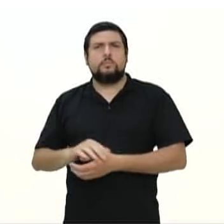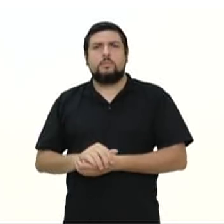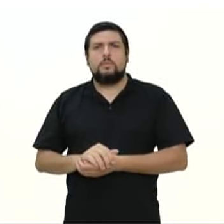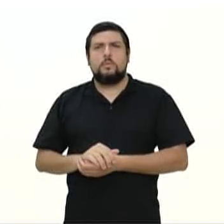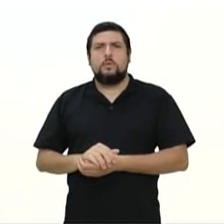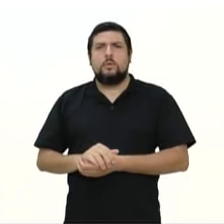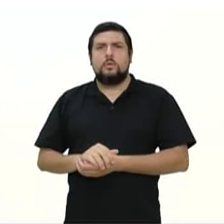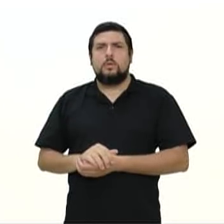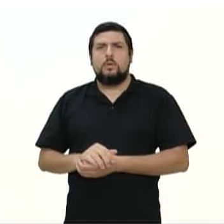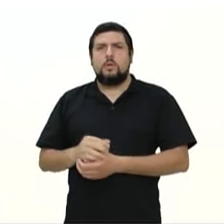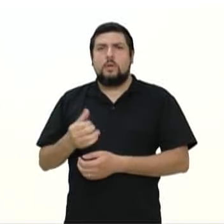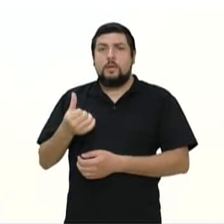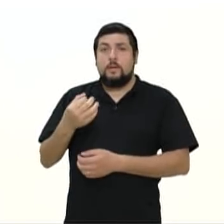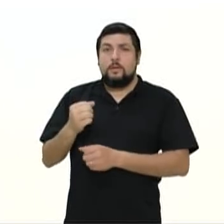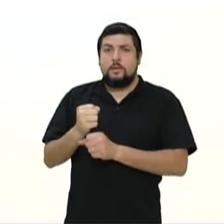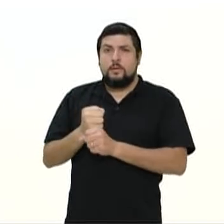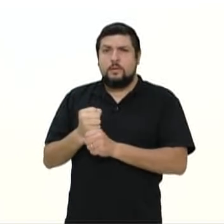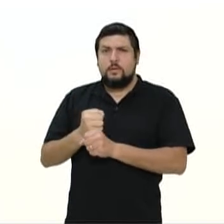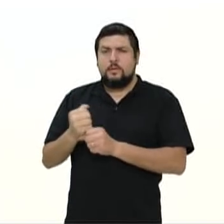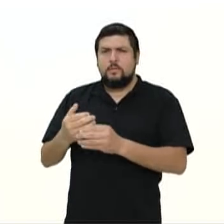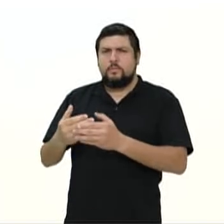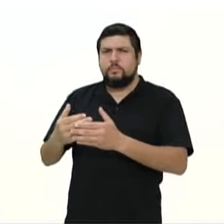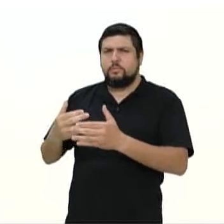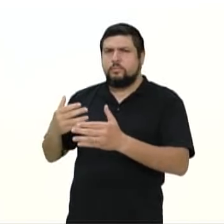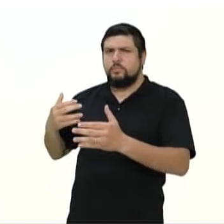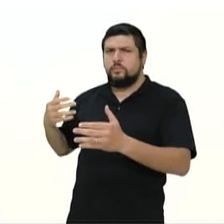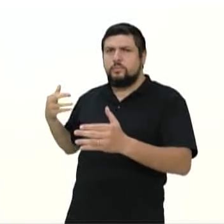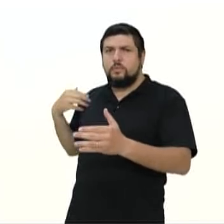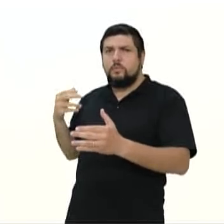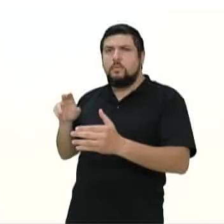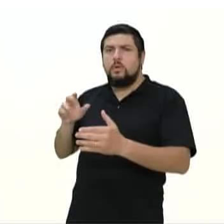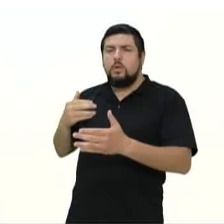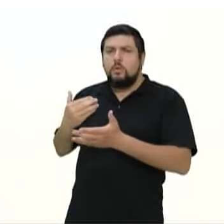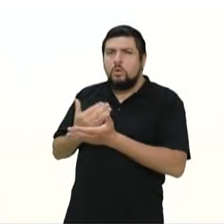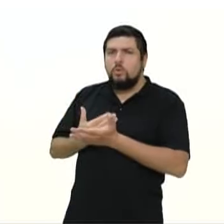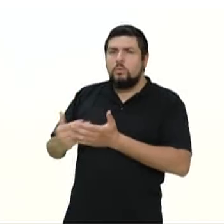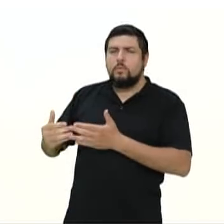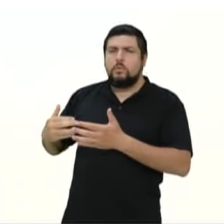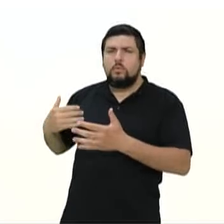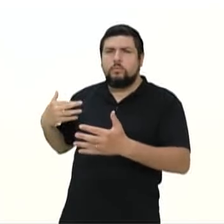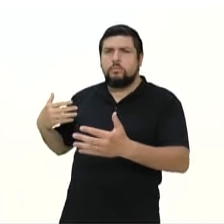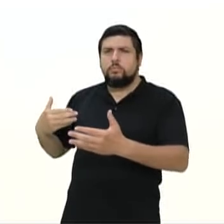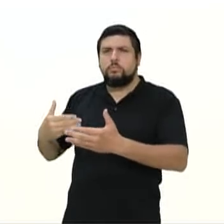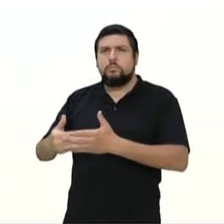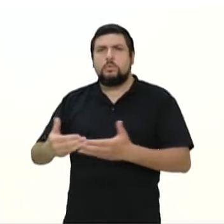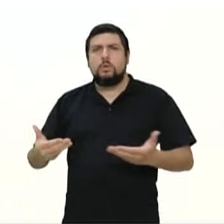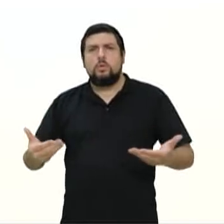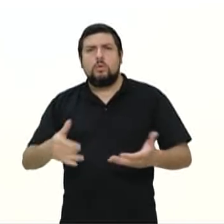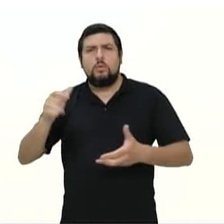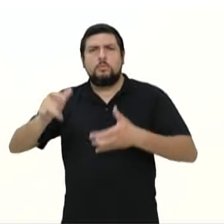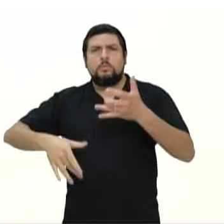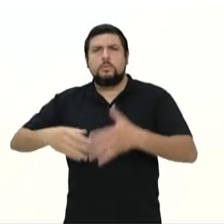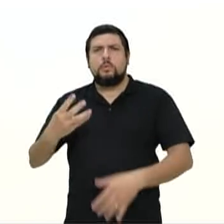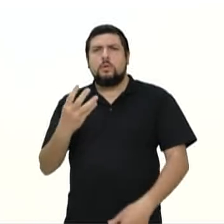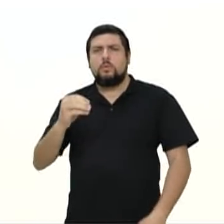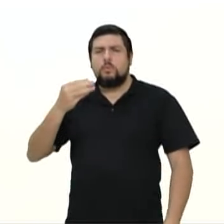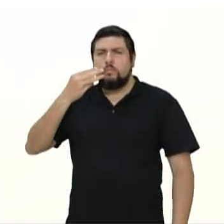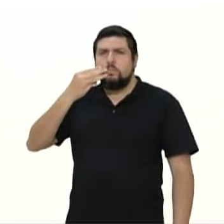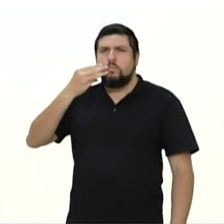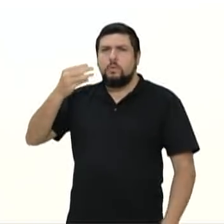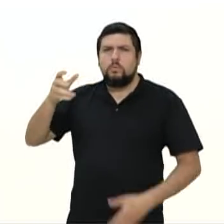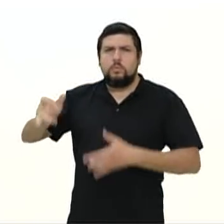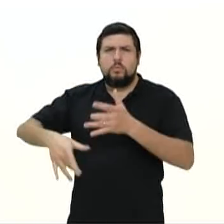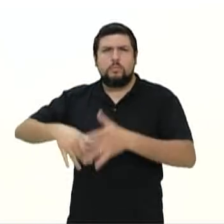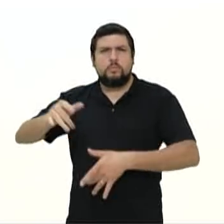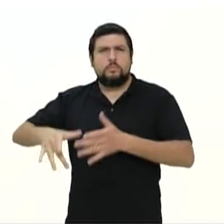décadas desde que começou a ser usado, estrutural, acumula atualmente 40 milhões de toneladas de